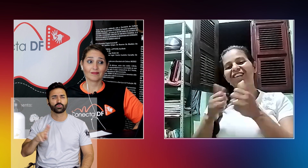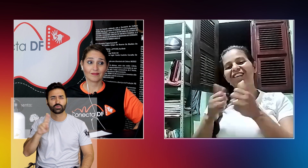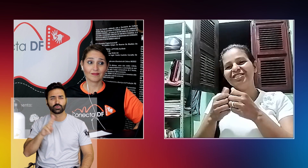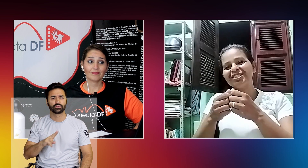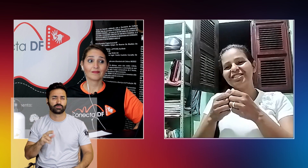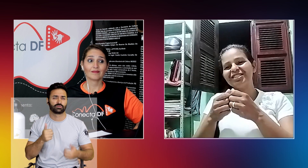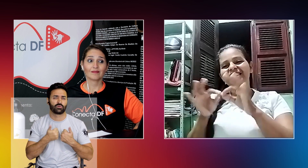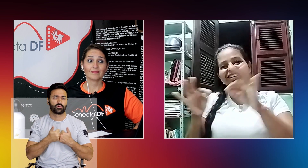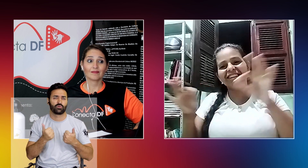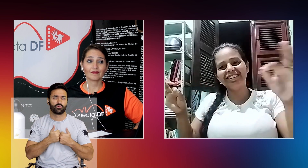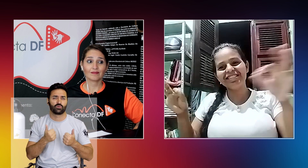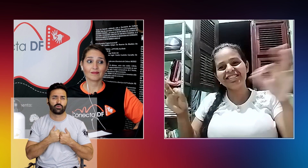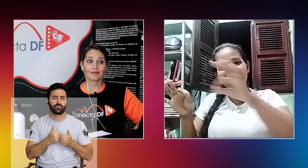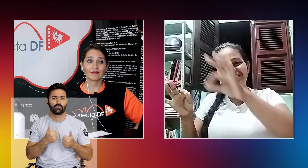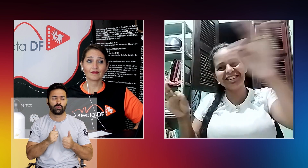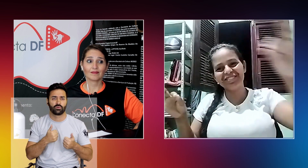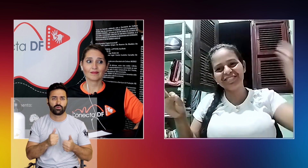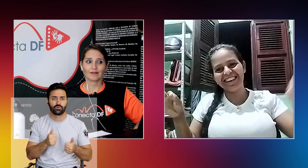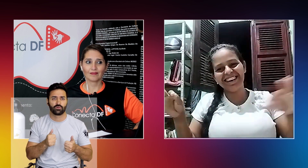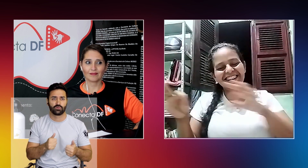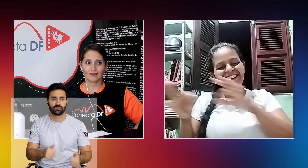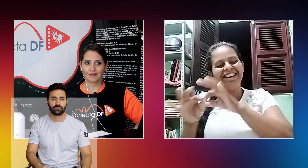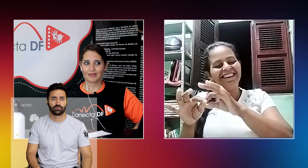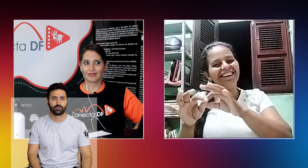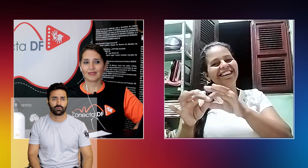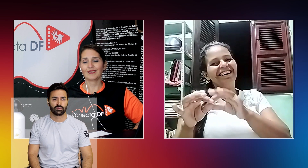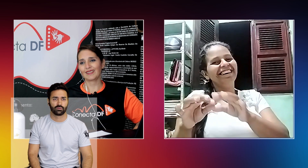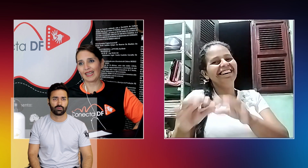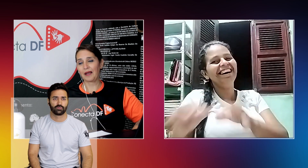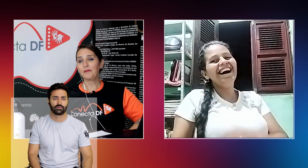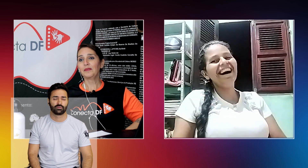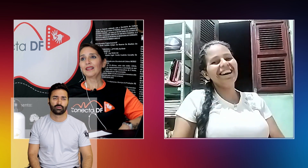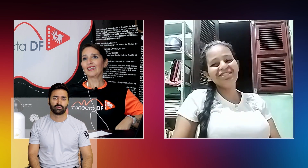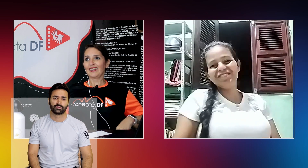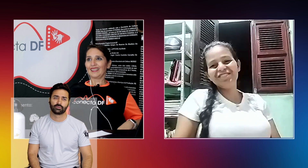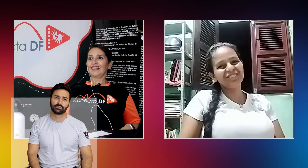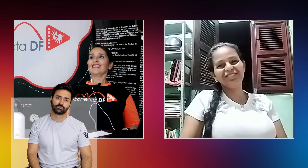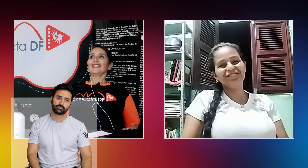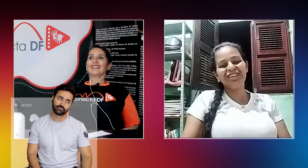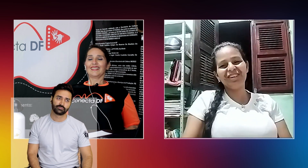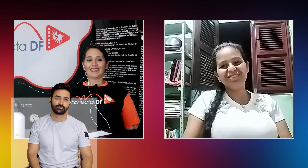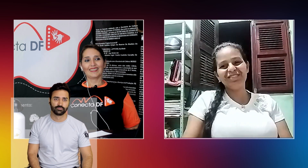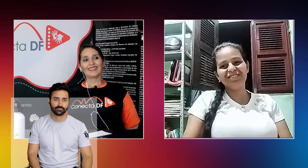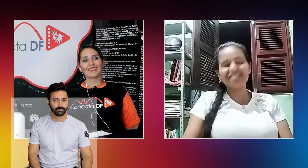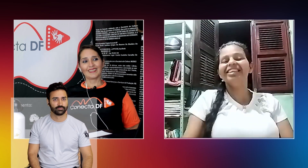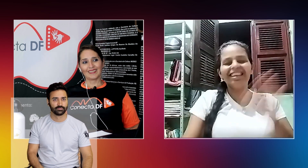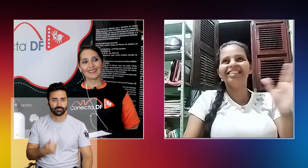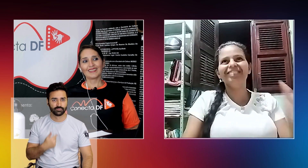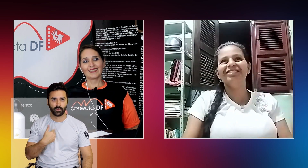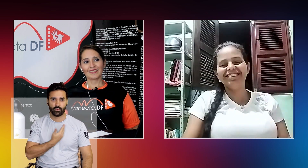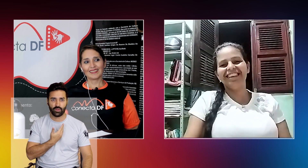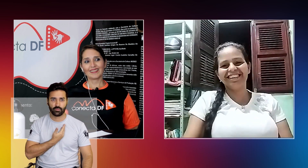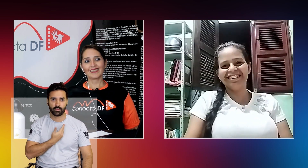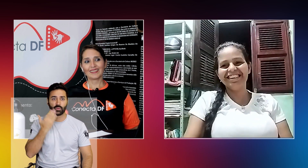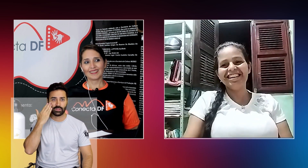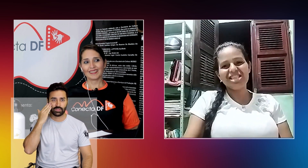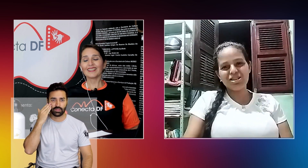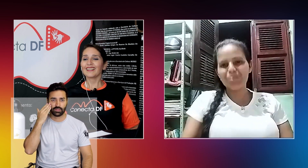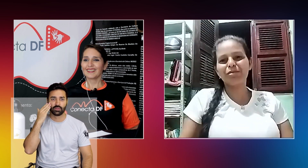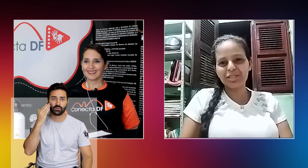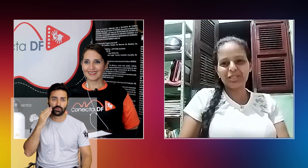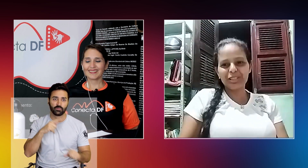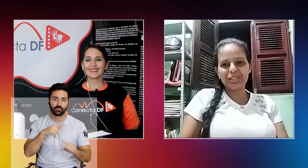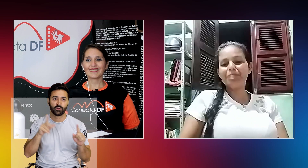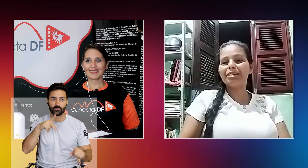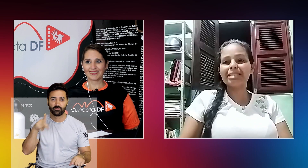ônibus grande circular. Aí o meu amigo disse que entendeu o que era. E o meu